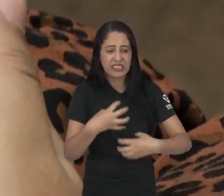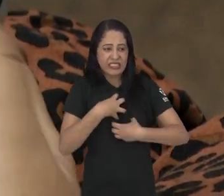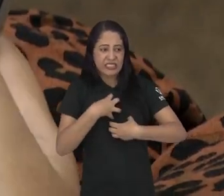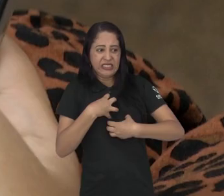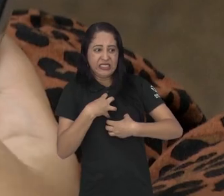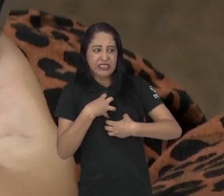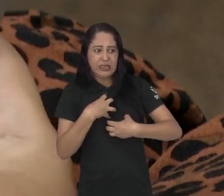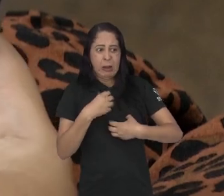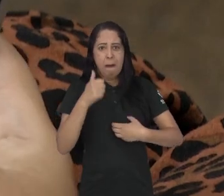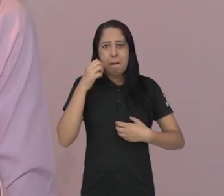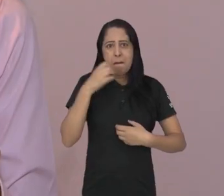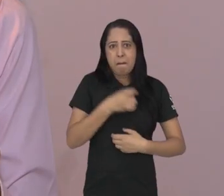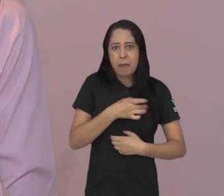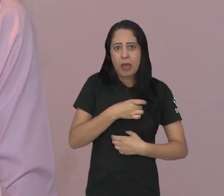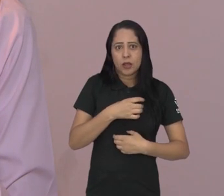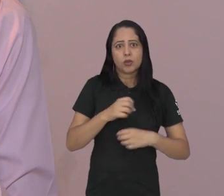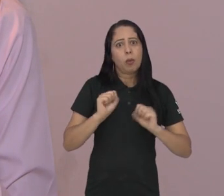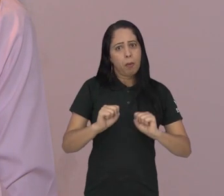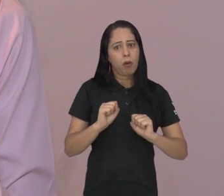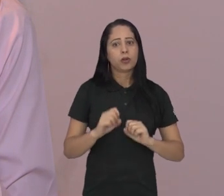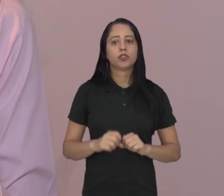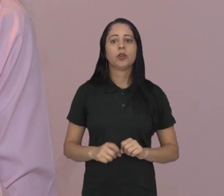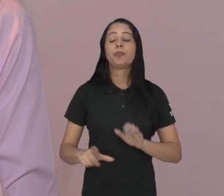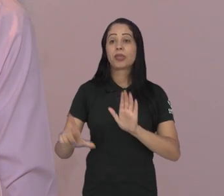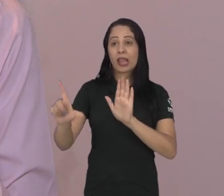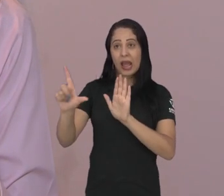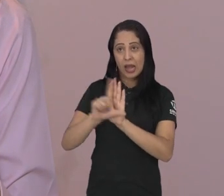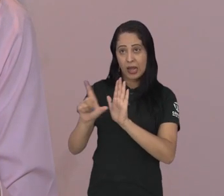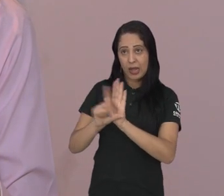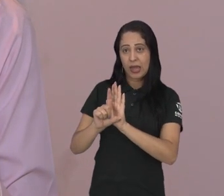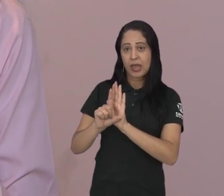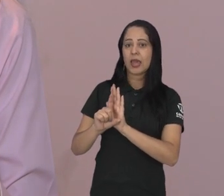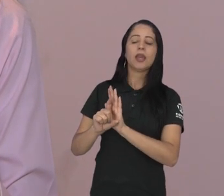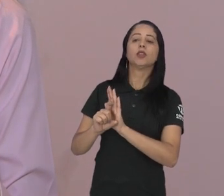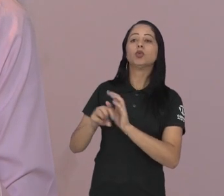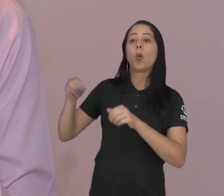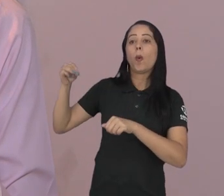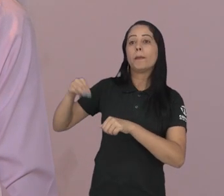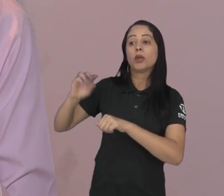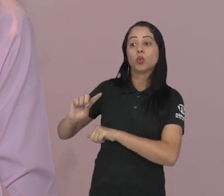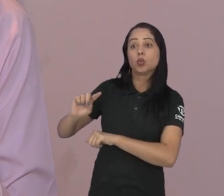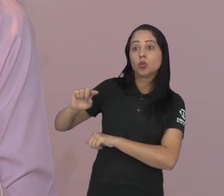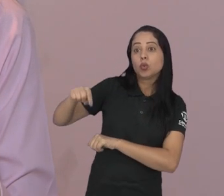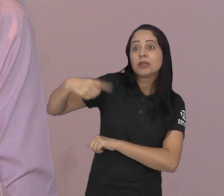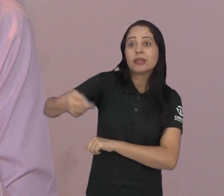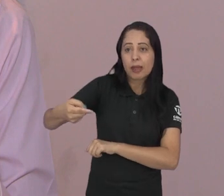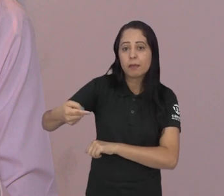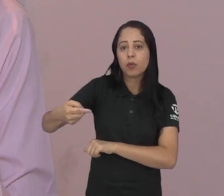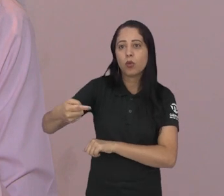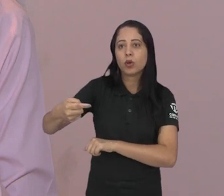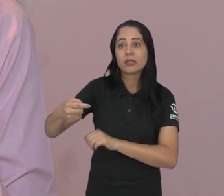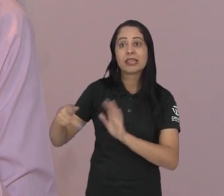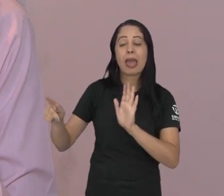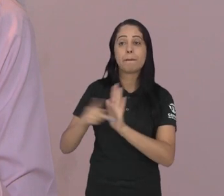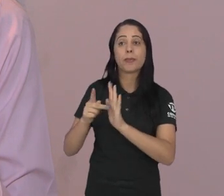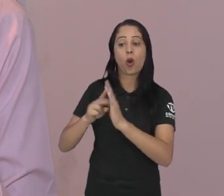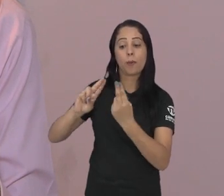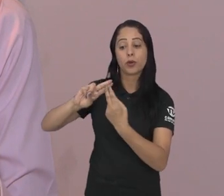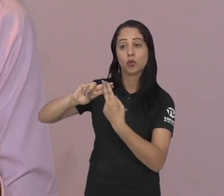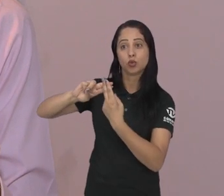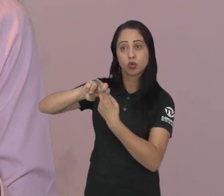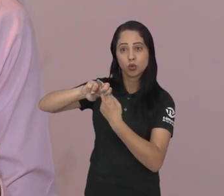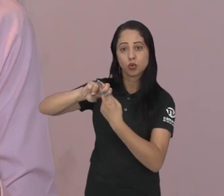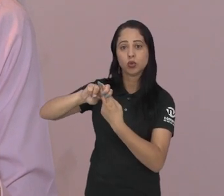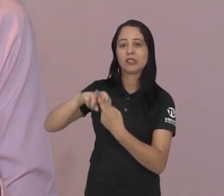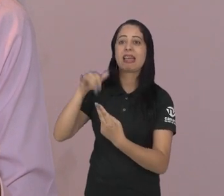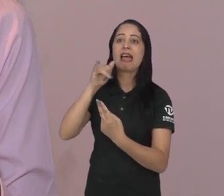violada em seus direitos hoje nós temos a lei do minuto seguinte que é um atendimento pelo SUS imediatamente para essa vítima